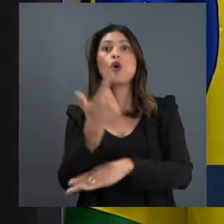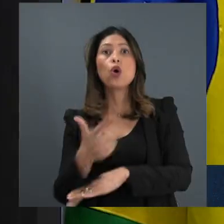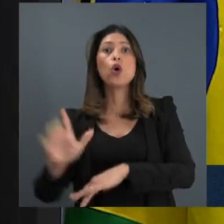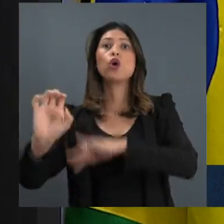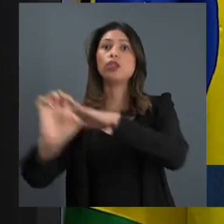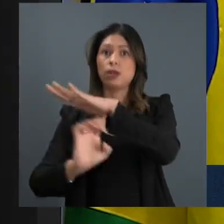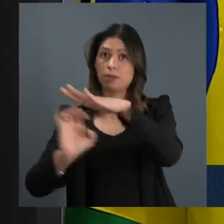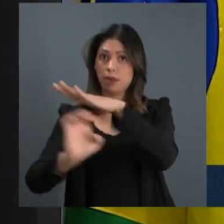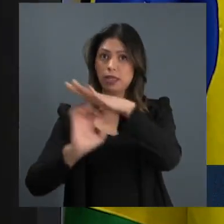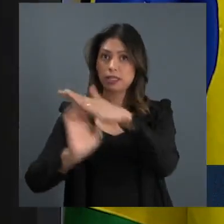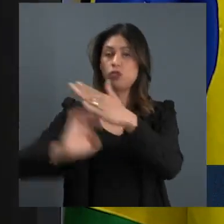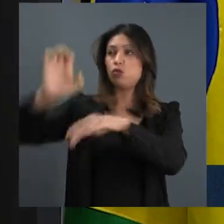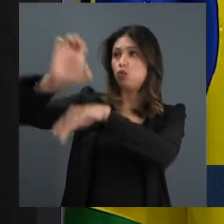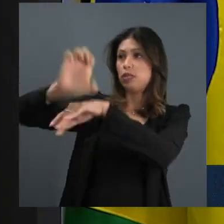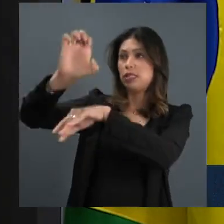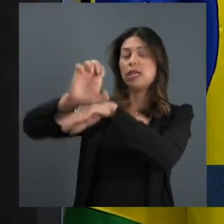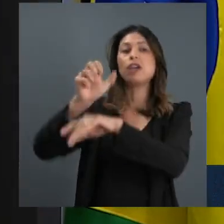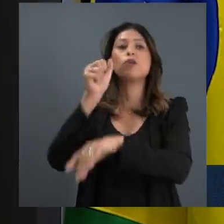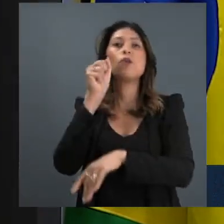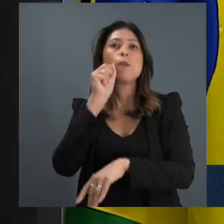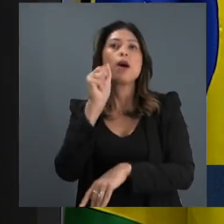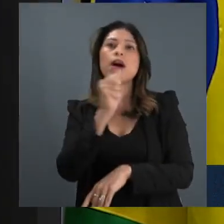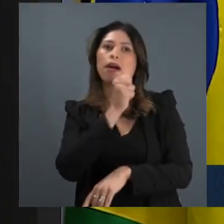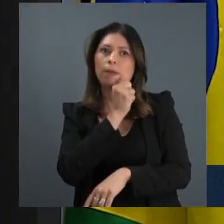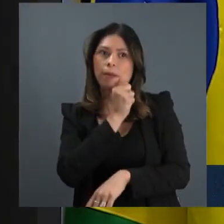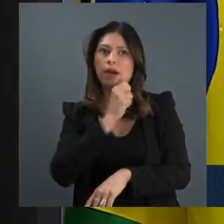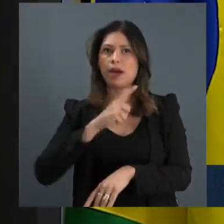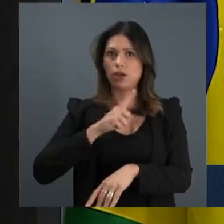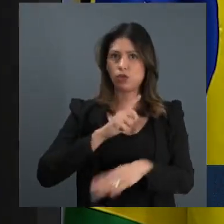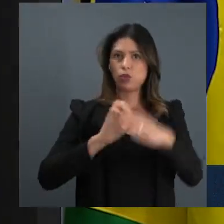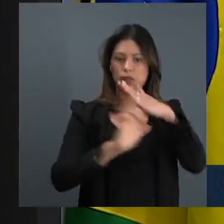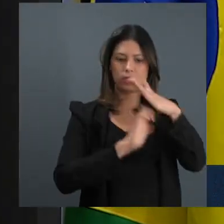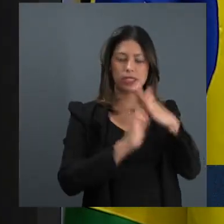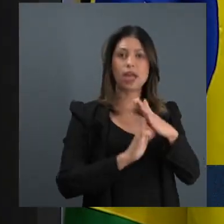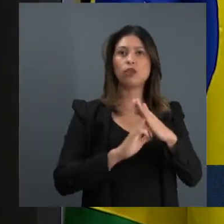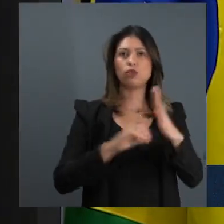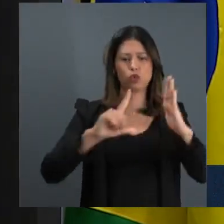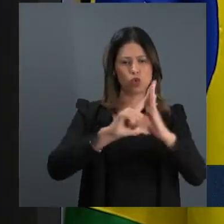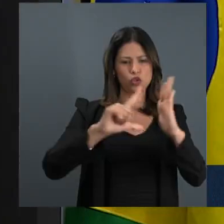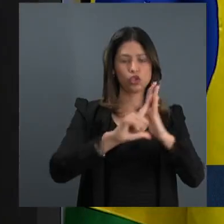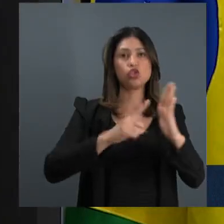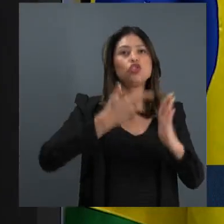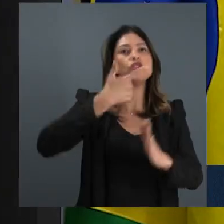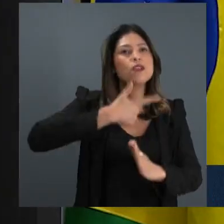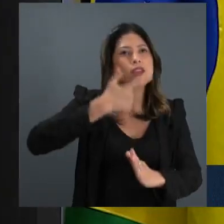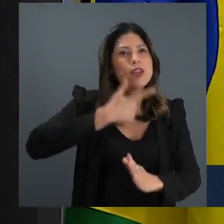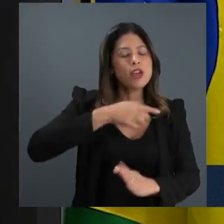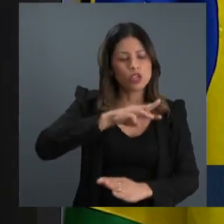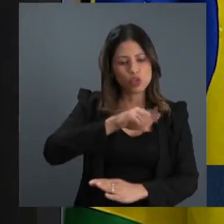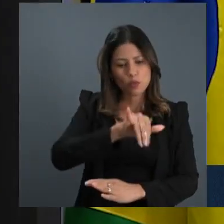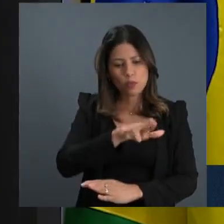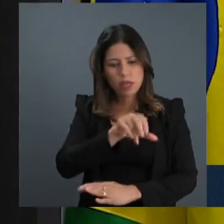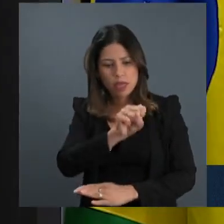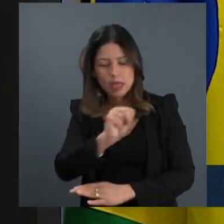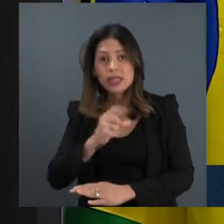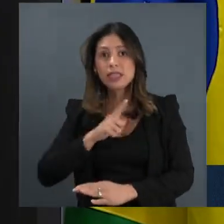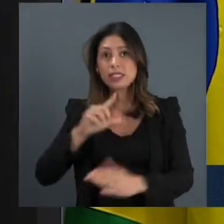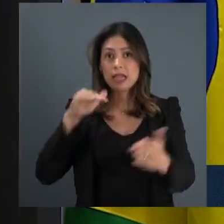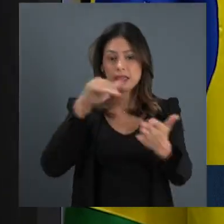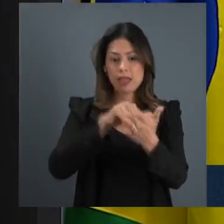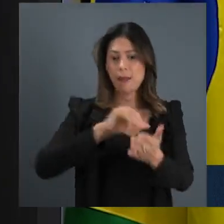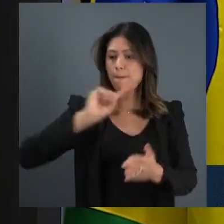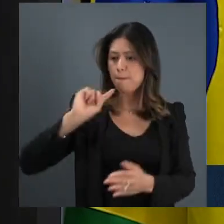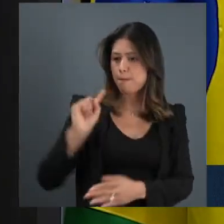chamado Queijo Minas, arrematou 6 lotes, no total de 147 mil toneladas de arroz, a um custo